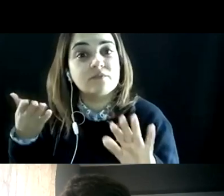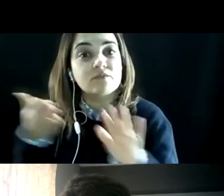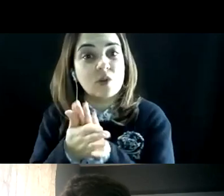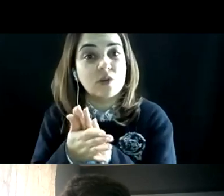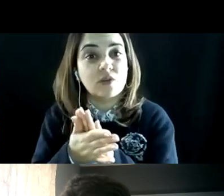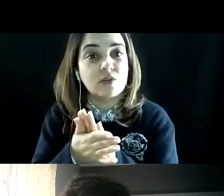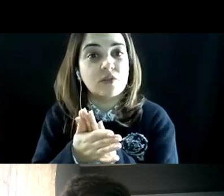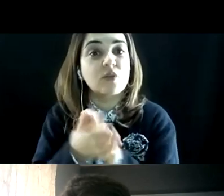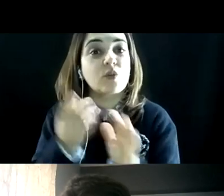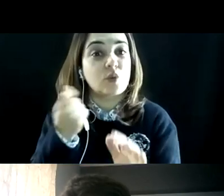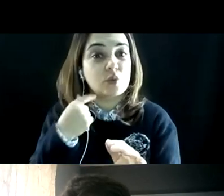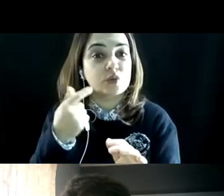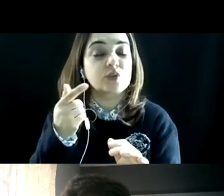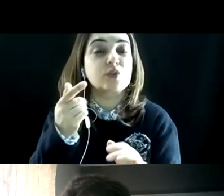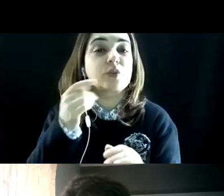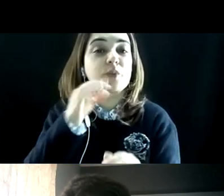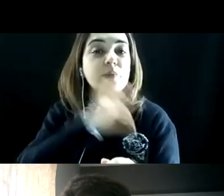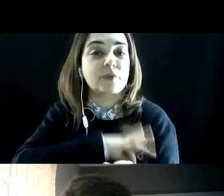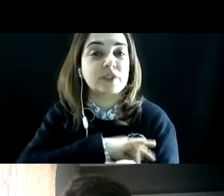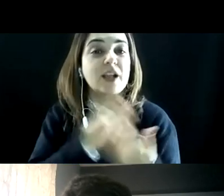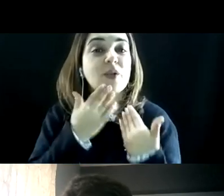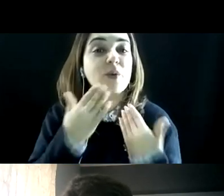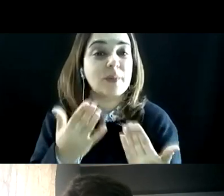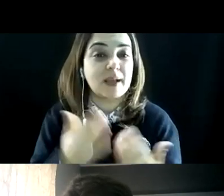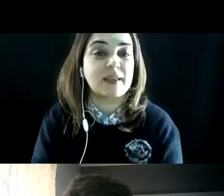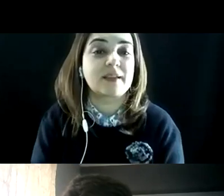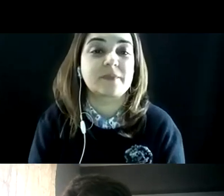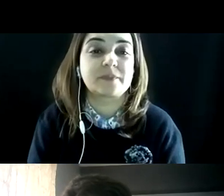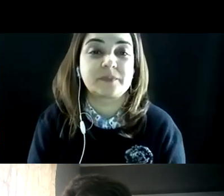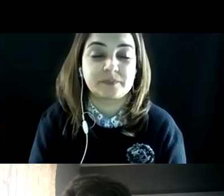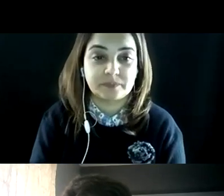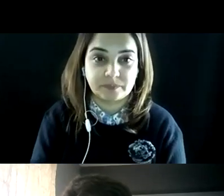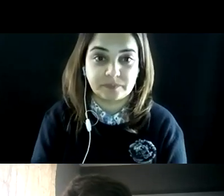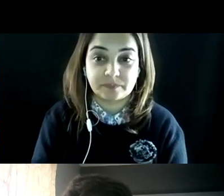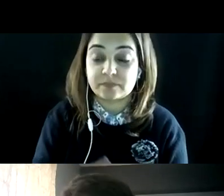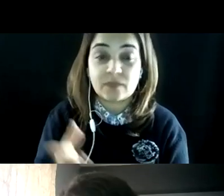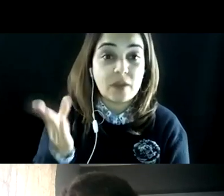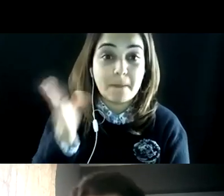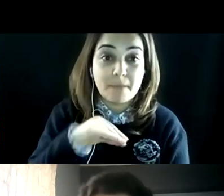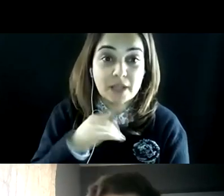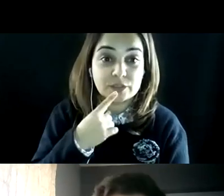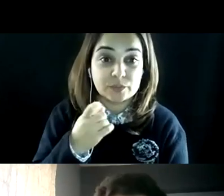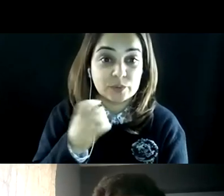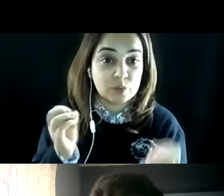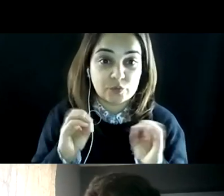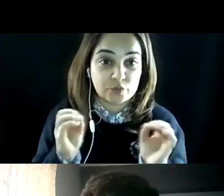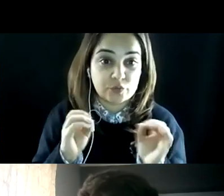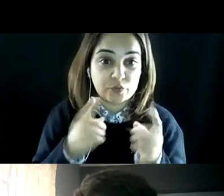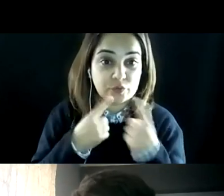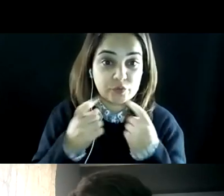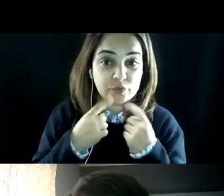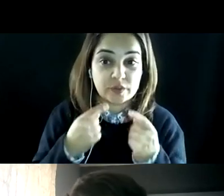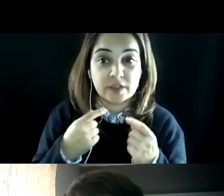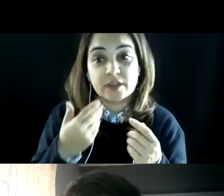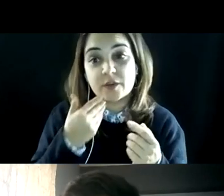tem sido os profissionais. Obrigado. Obrigada, Nuno. Agora, não havendo mais inscritos, eu deixo aqui o apelo para que as pessoas se